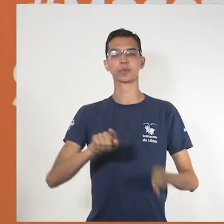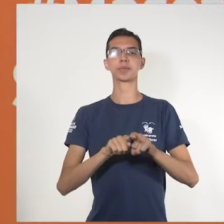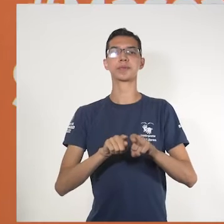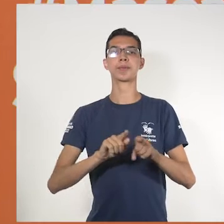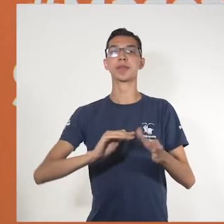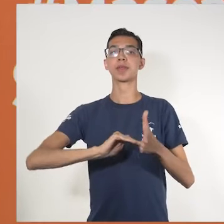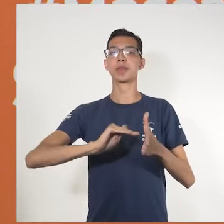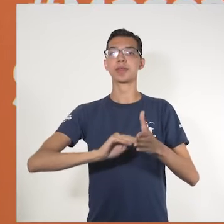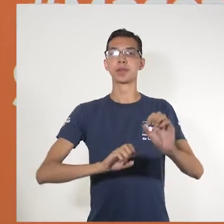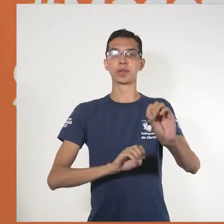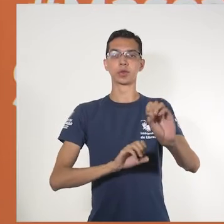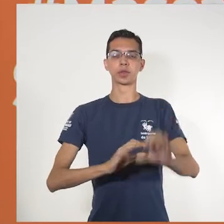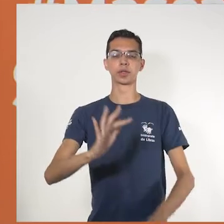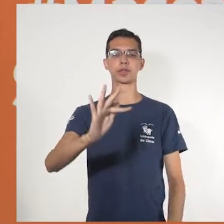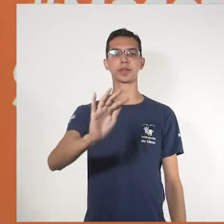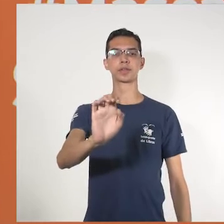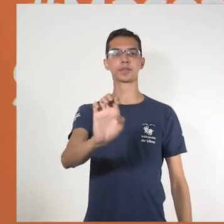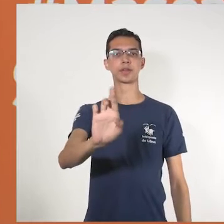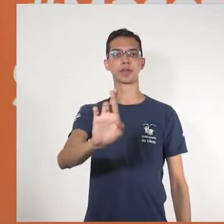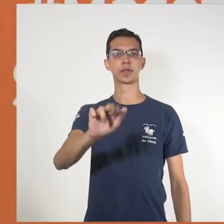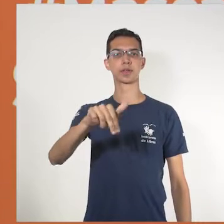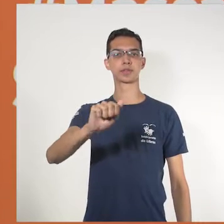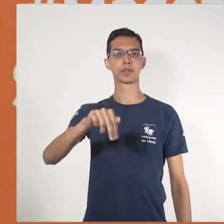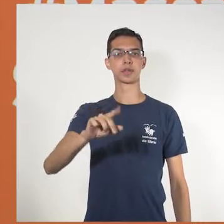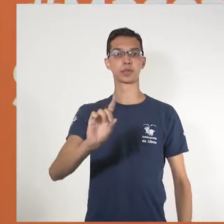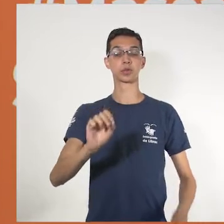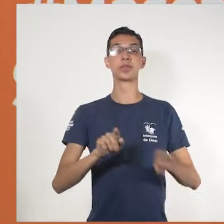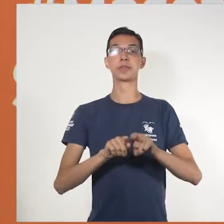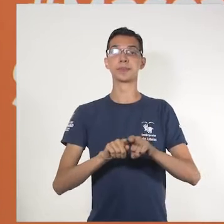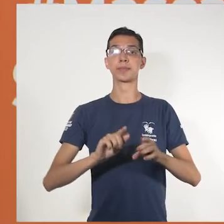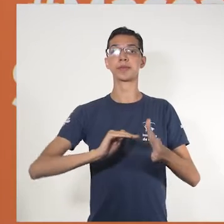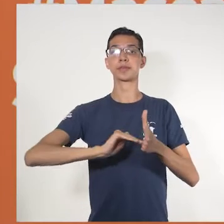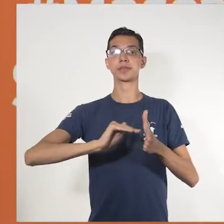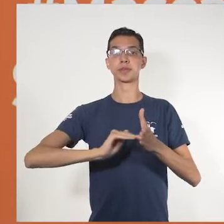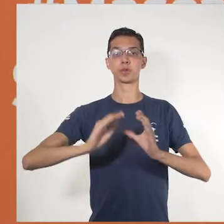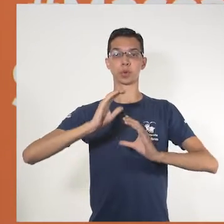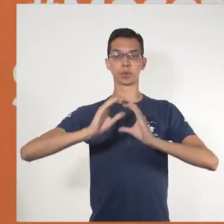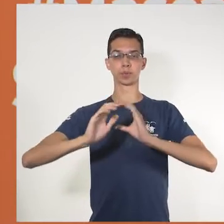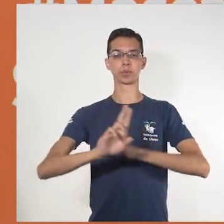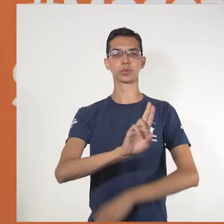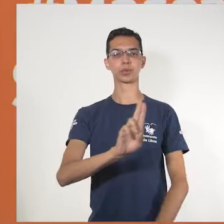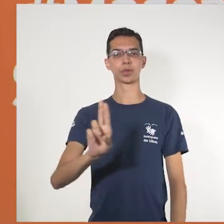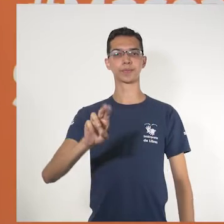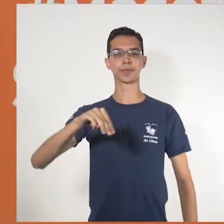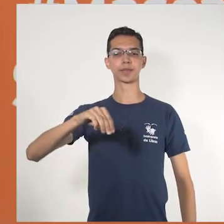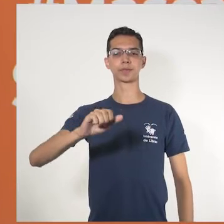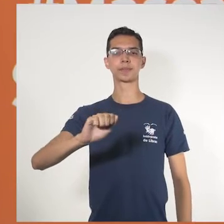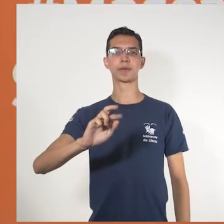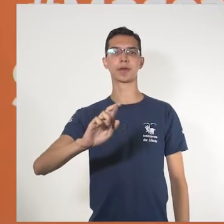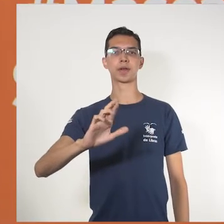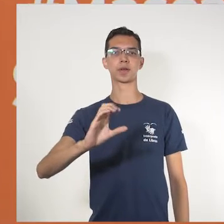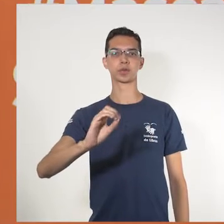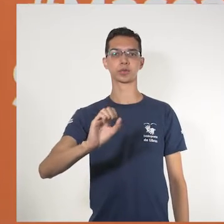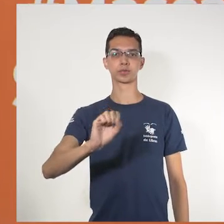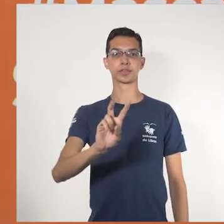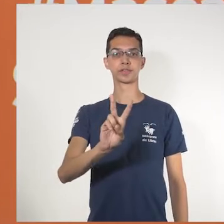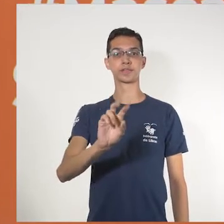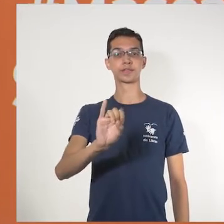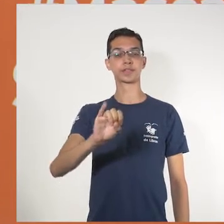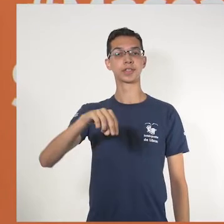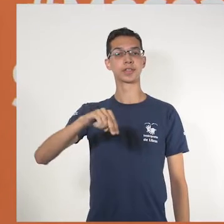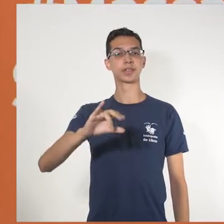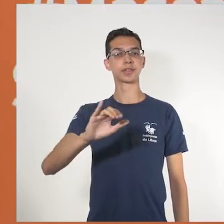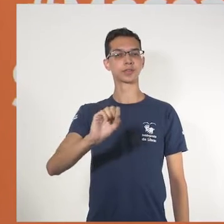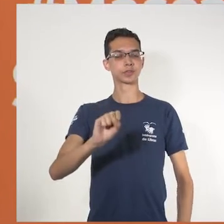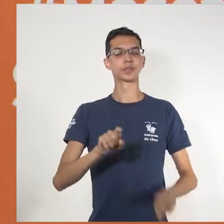Padula. Também o nosso secretário de Comunicação, Marcos Vinícius Simval. Nossa equipe aqui do